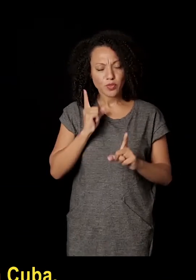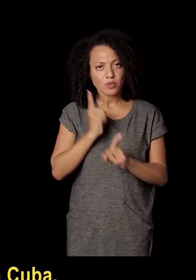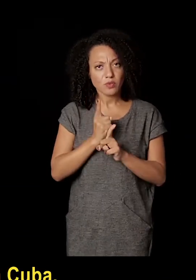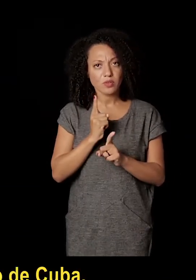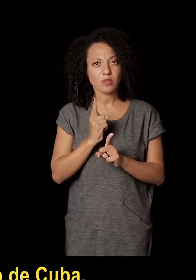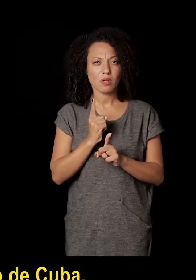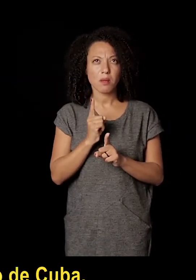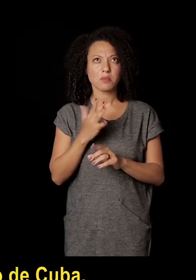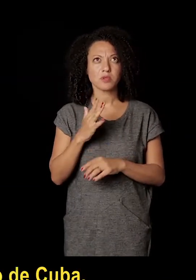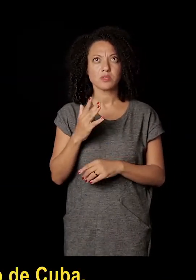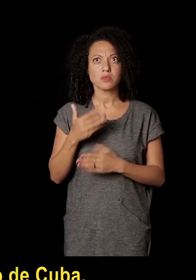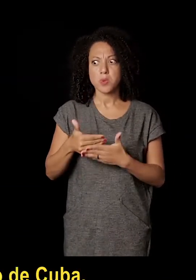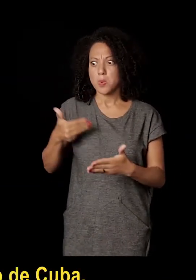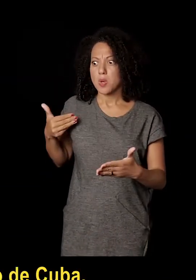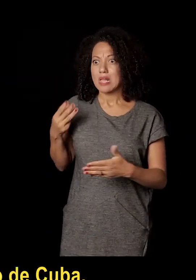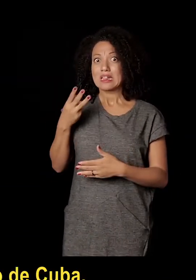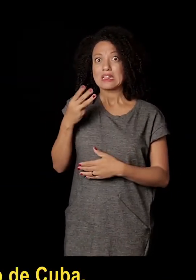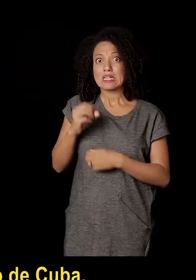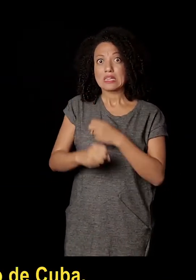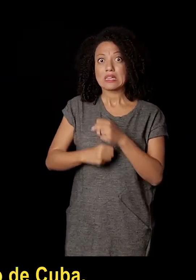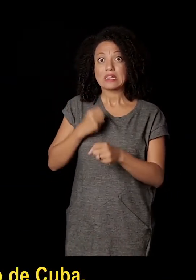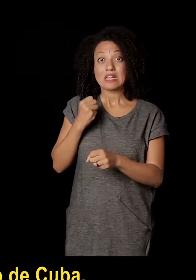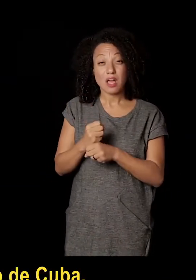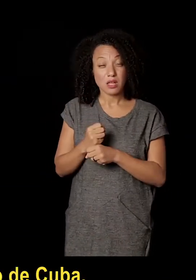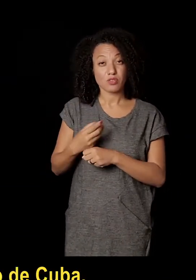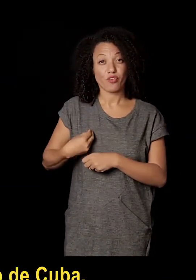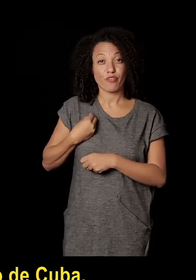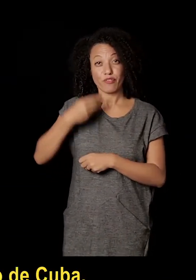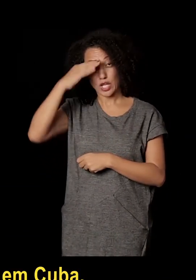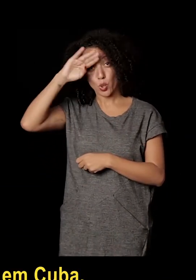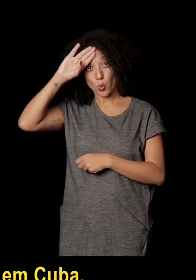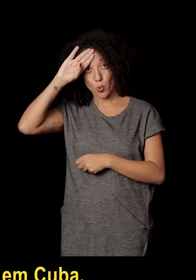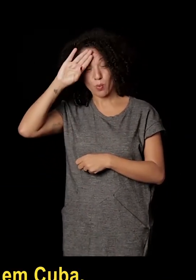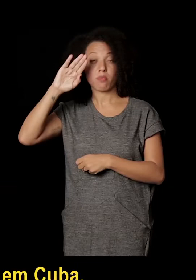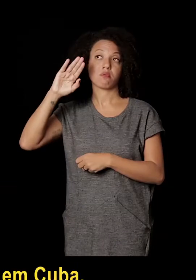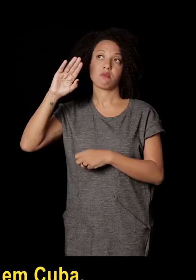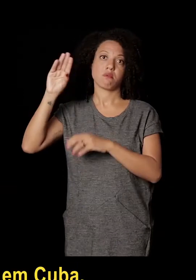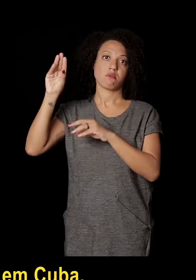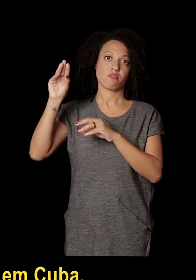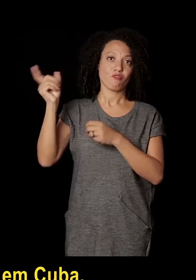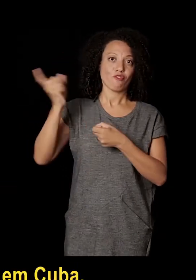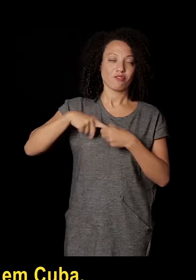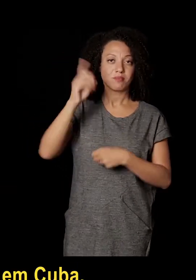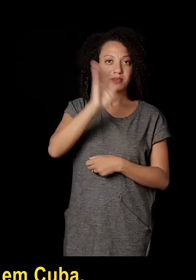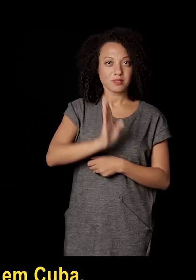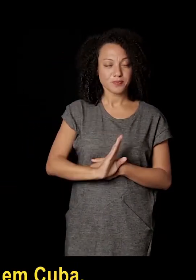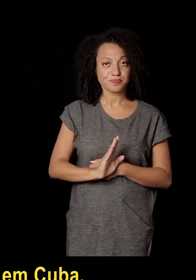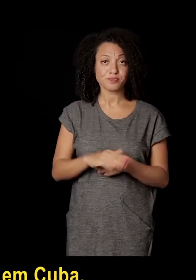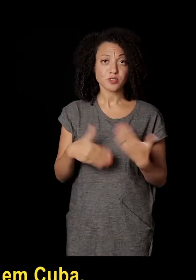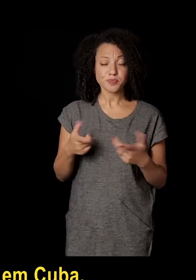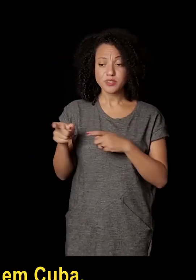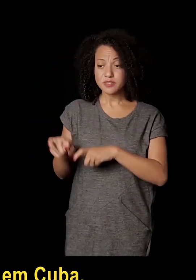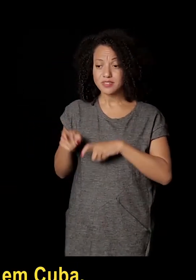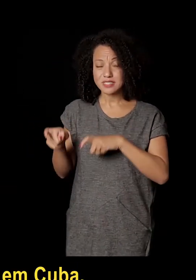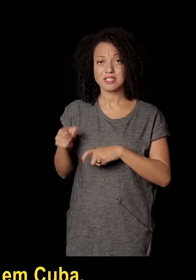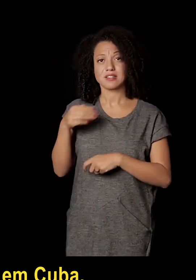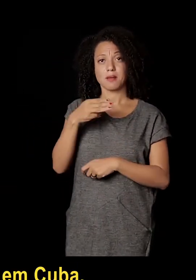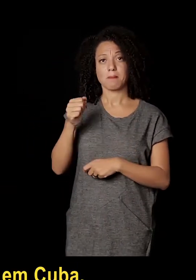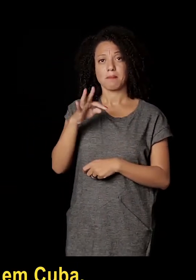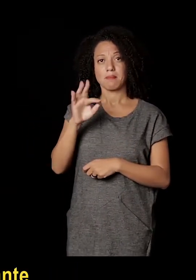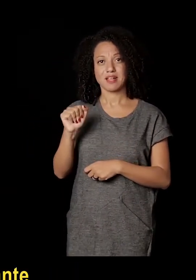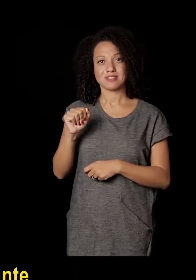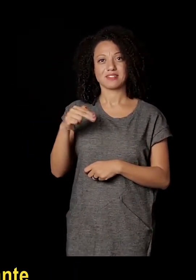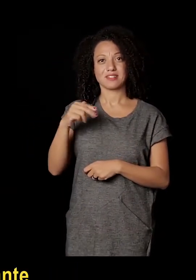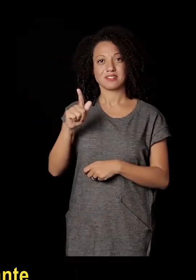depois de 30 anos de ter voltado de Cuba, no exílio, o último ano do exílio eu passei em Cuba. E tanto a fazenda da Mata Negra quanto